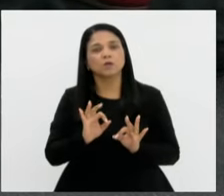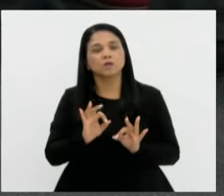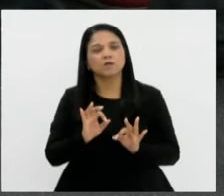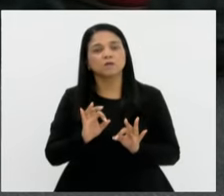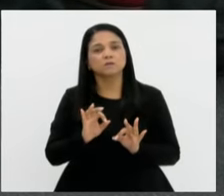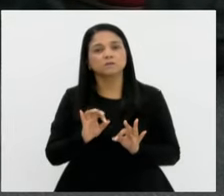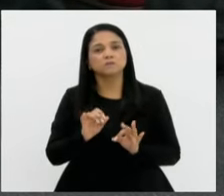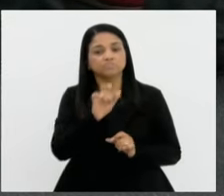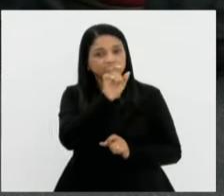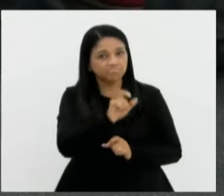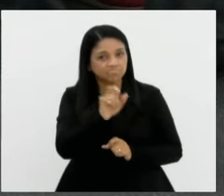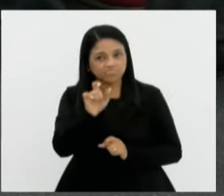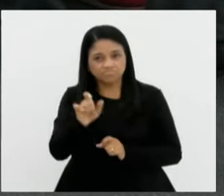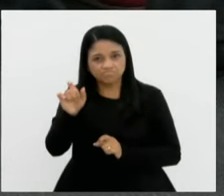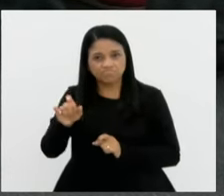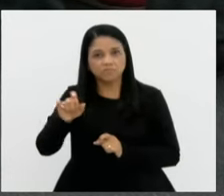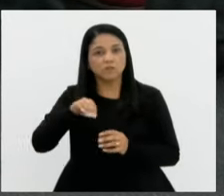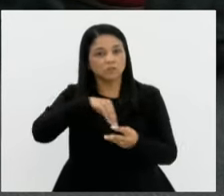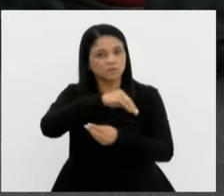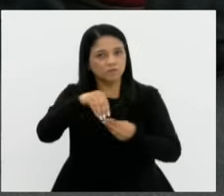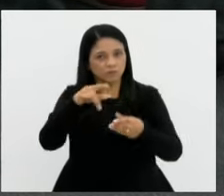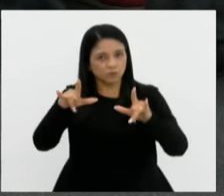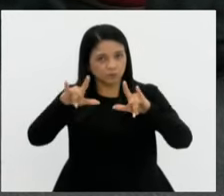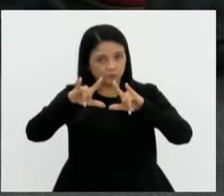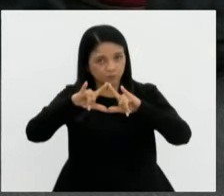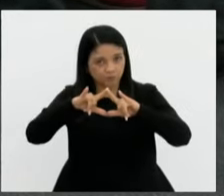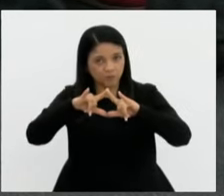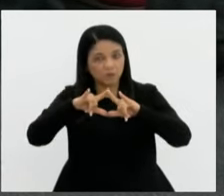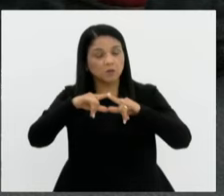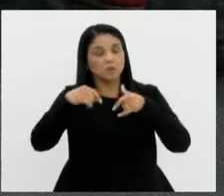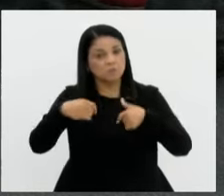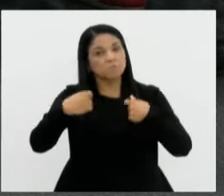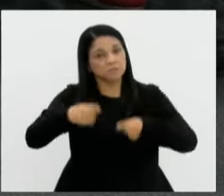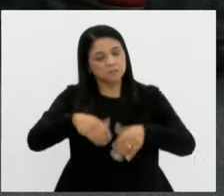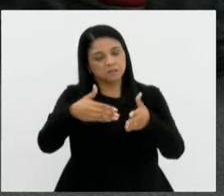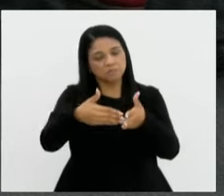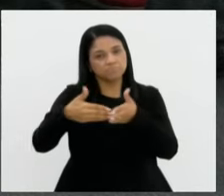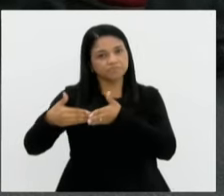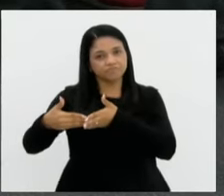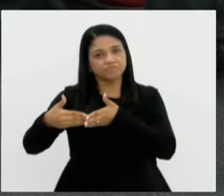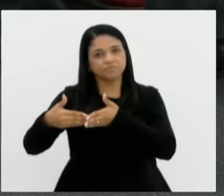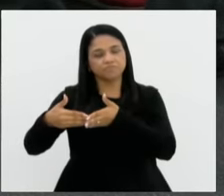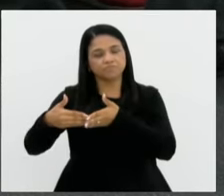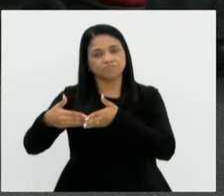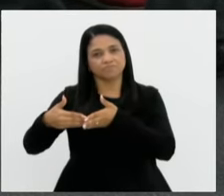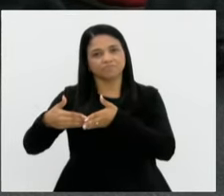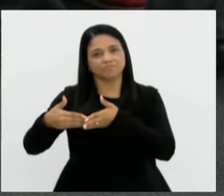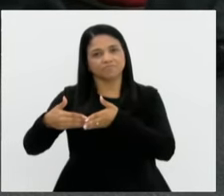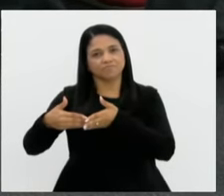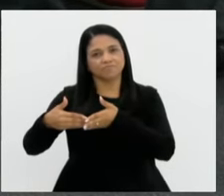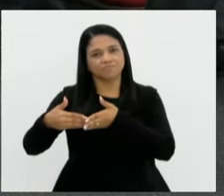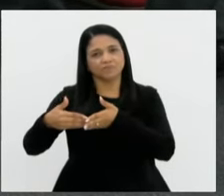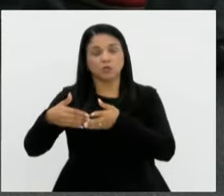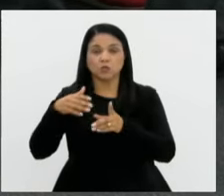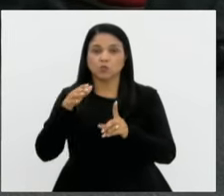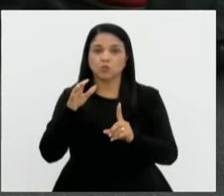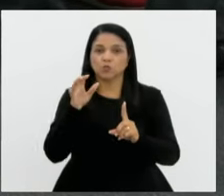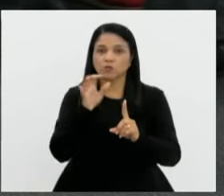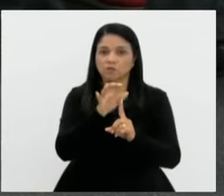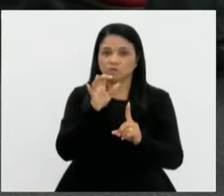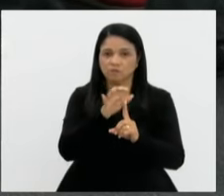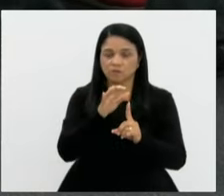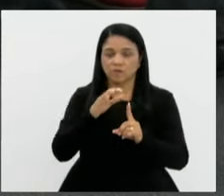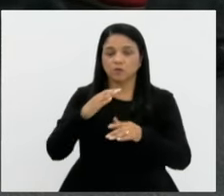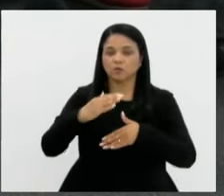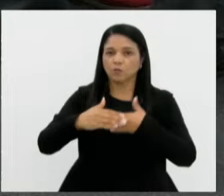atores possivelmente envolvidos precisam estar fora da dinâmica do Estado para não interferirem no devido processo e, nesse caso,